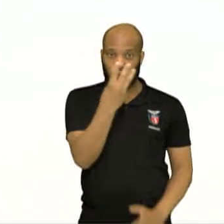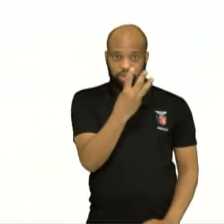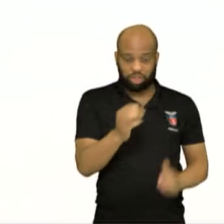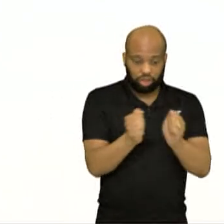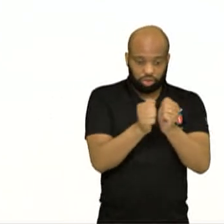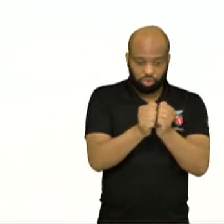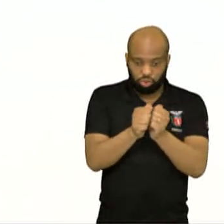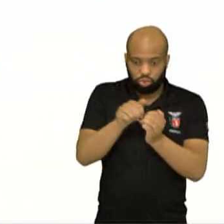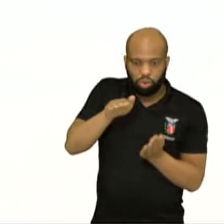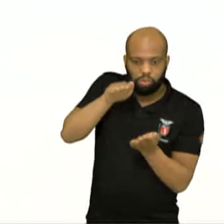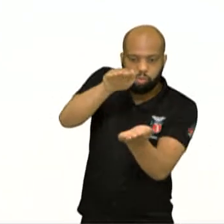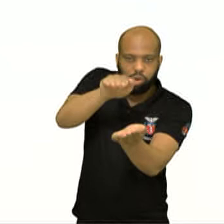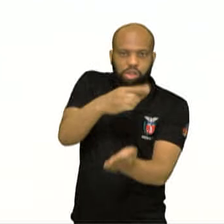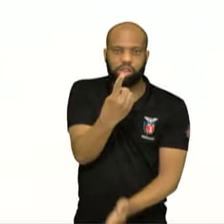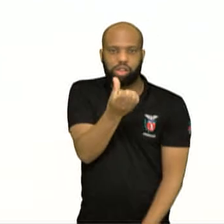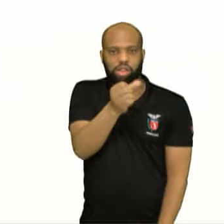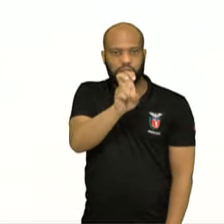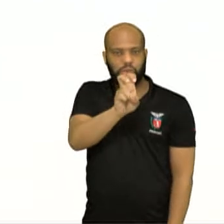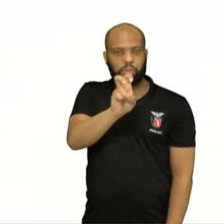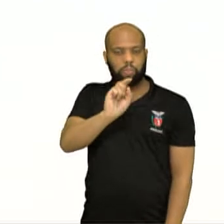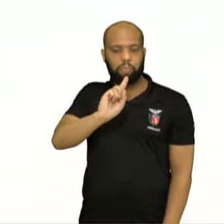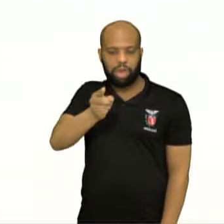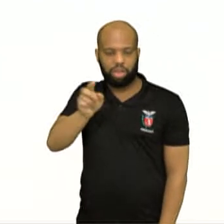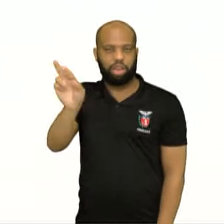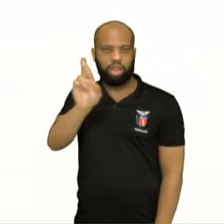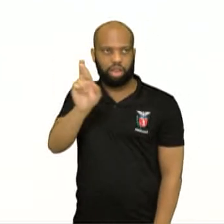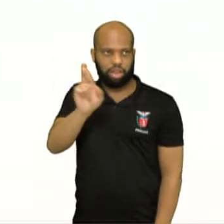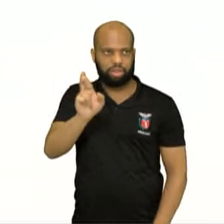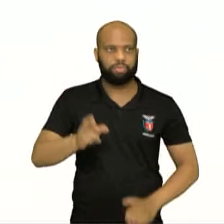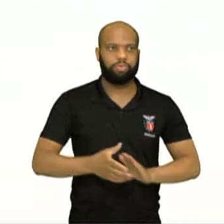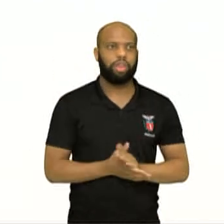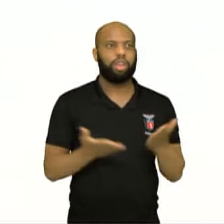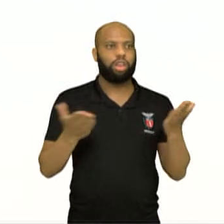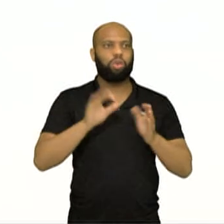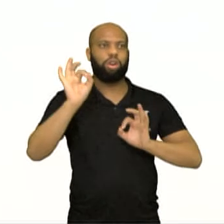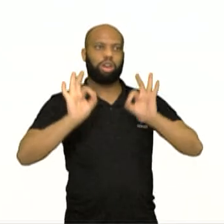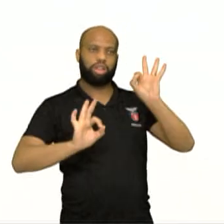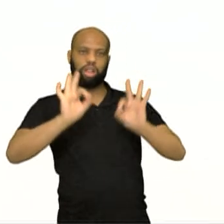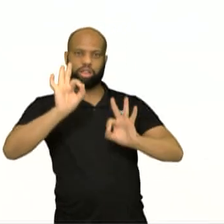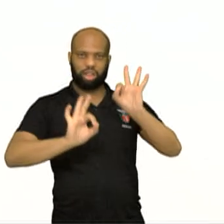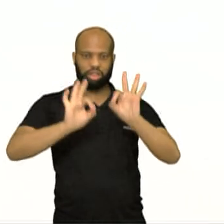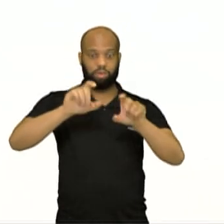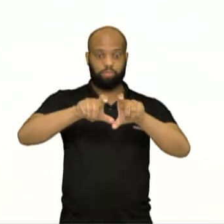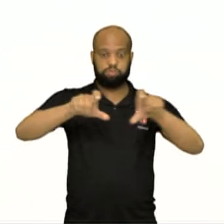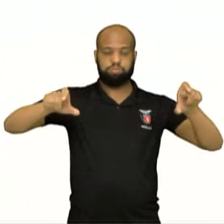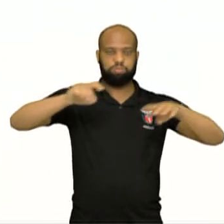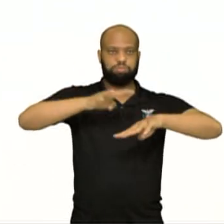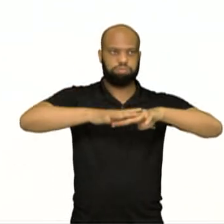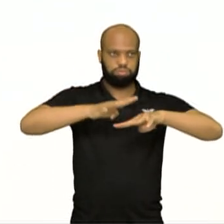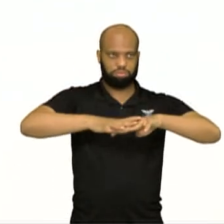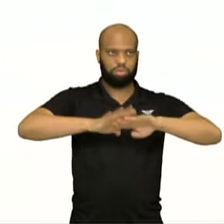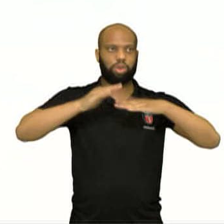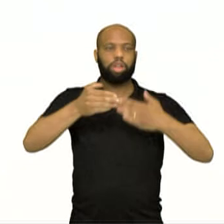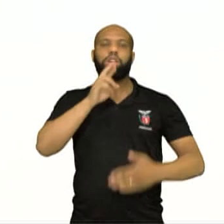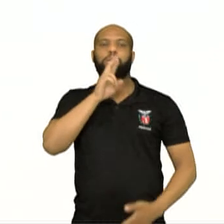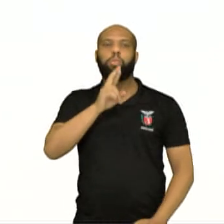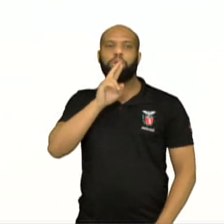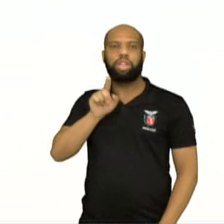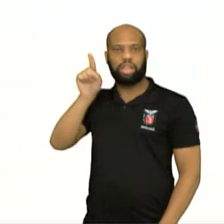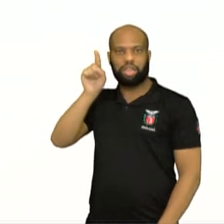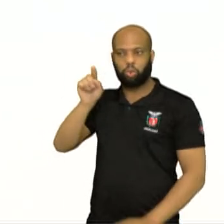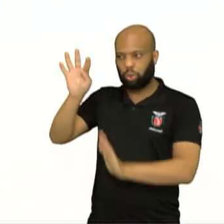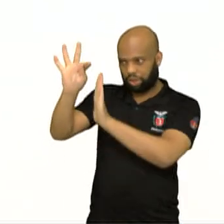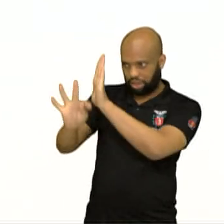receber 165 mil reais. Tranquilo? Tradução. Montando isso aí numa equação. Para responder o problema,